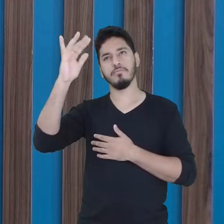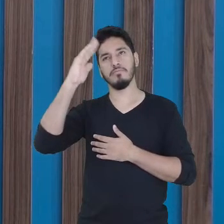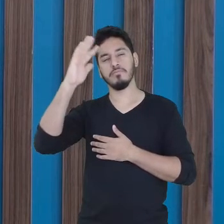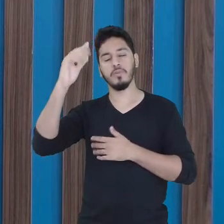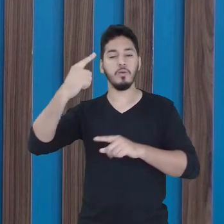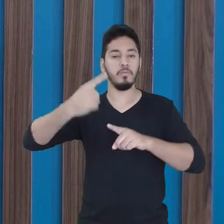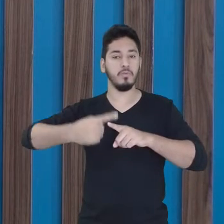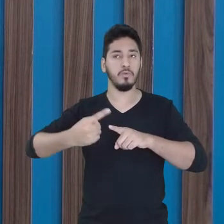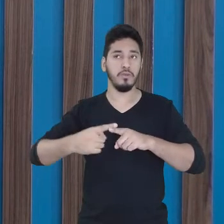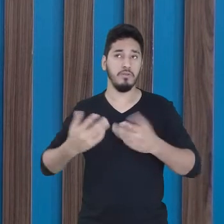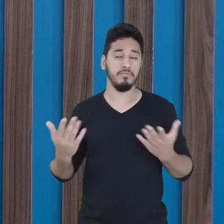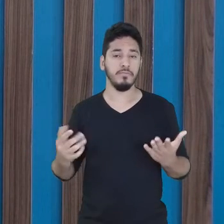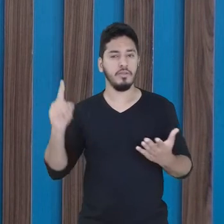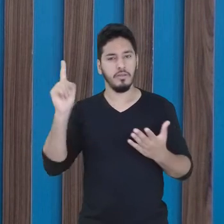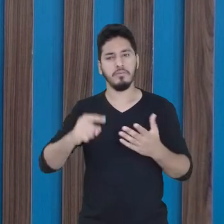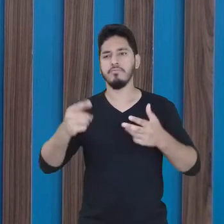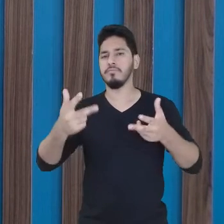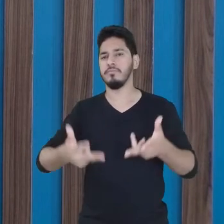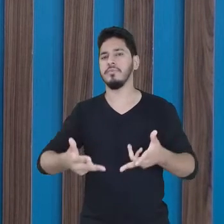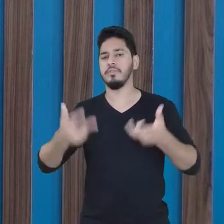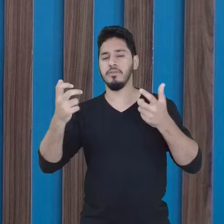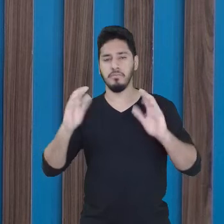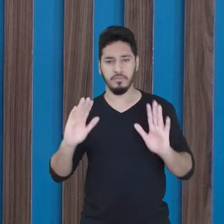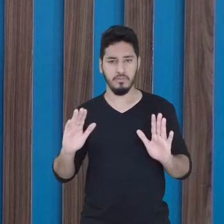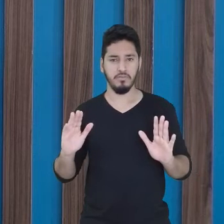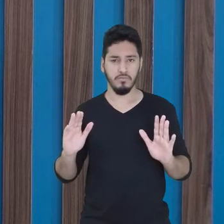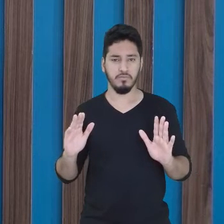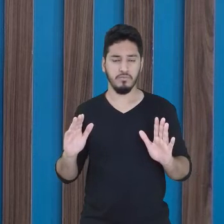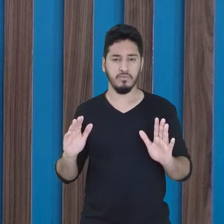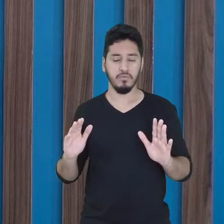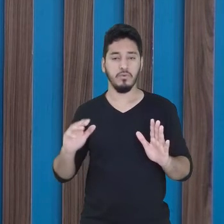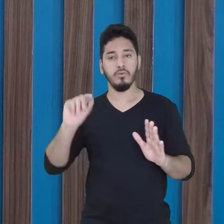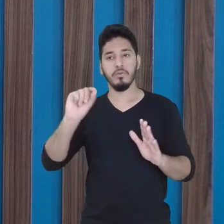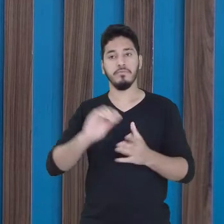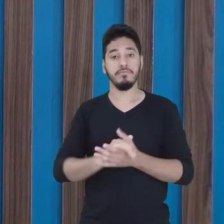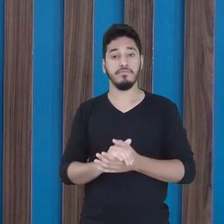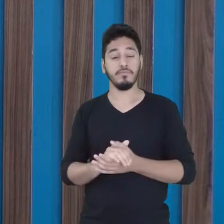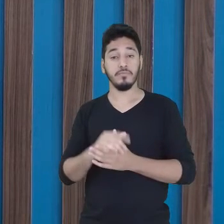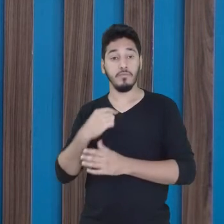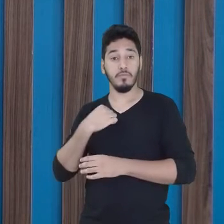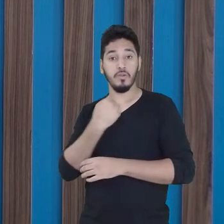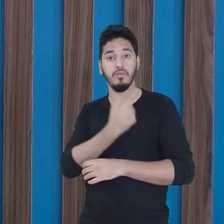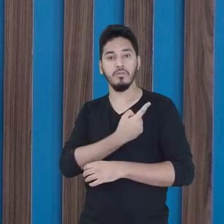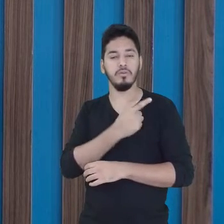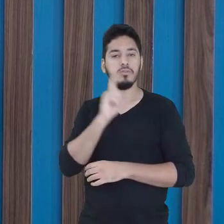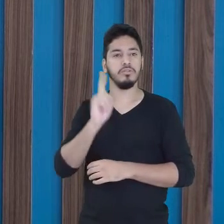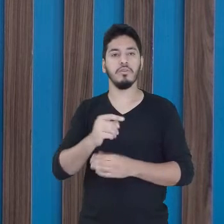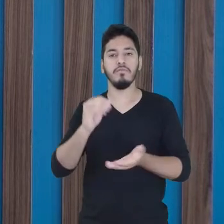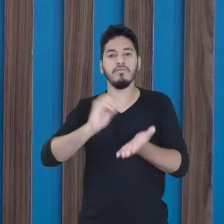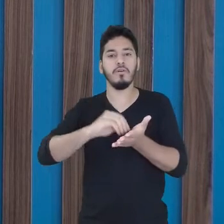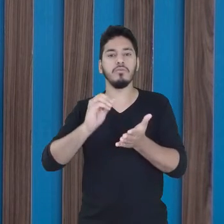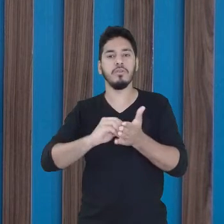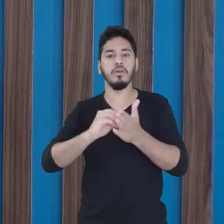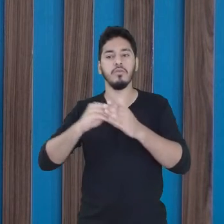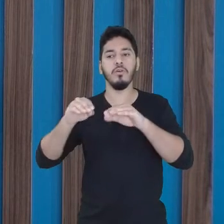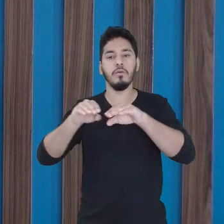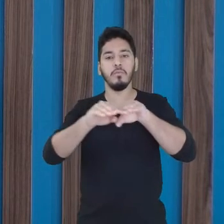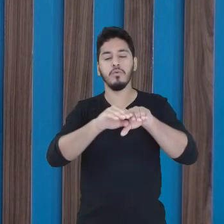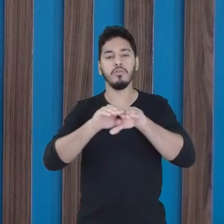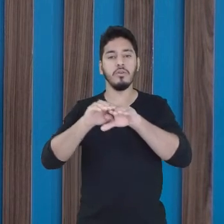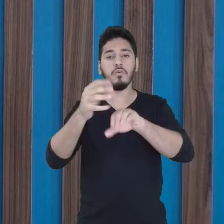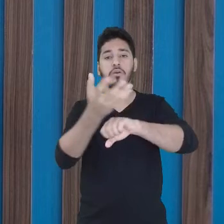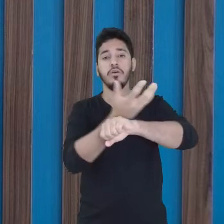porque é bastante perceptível, né, professor Giorgio, o quanto a gente está em desarmonia e desequilíbrio com